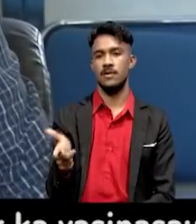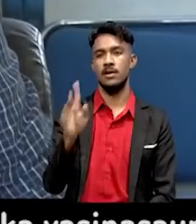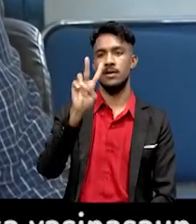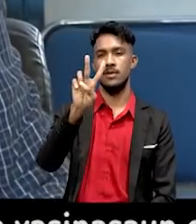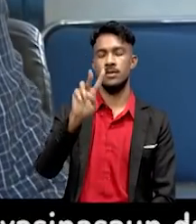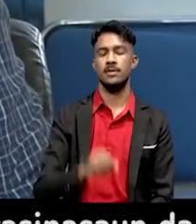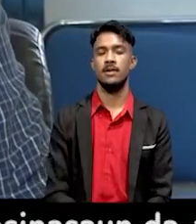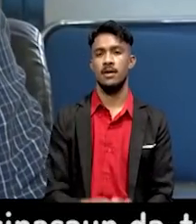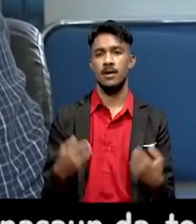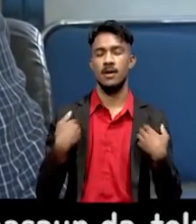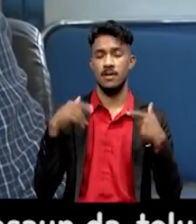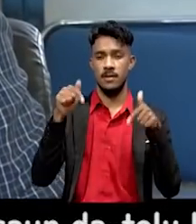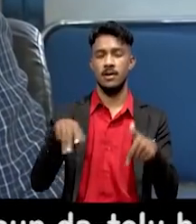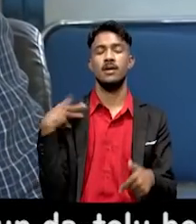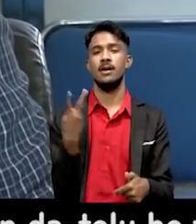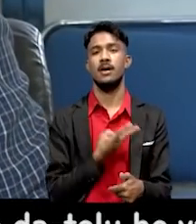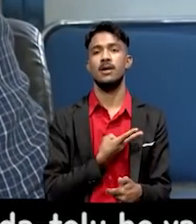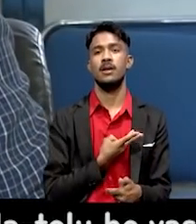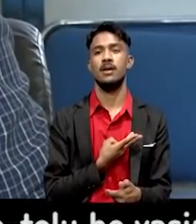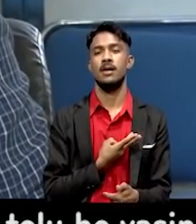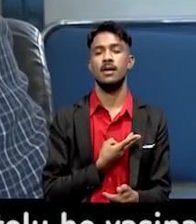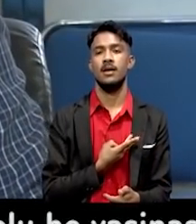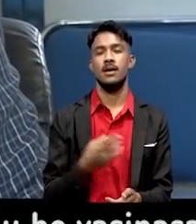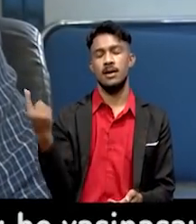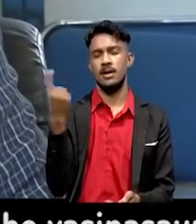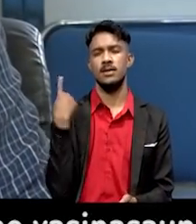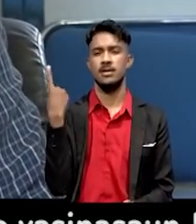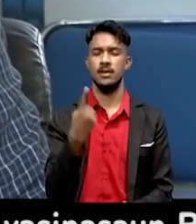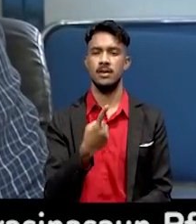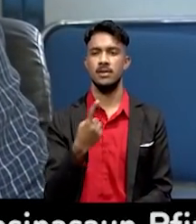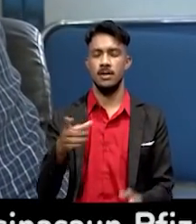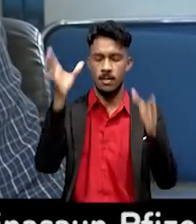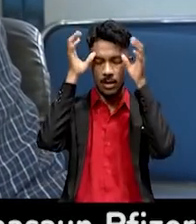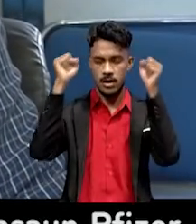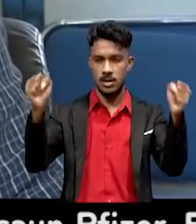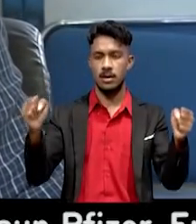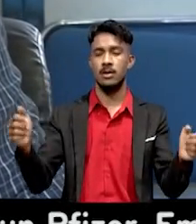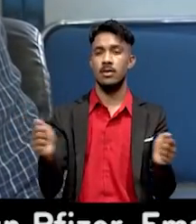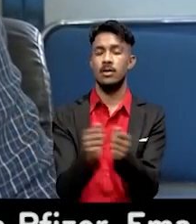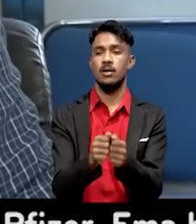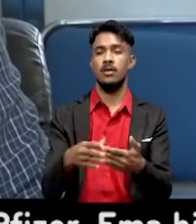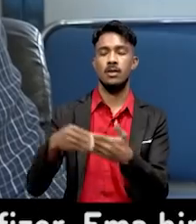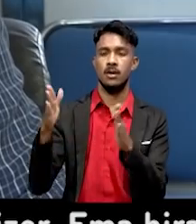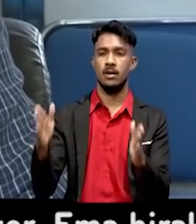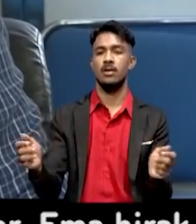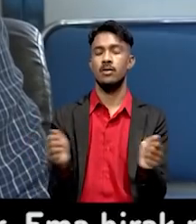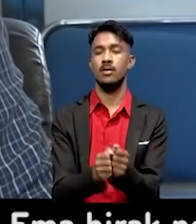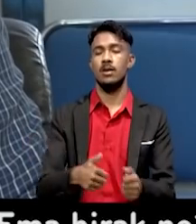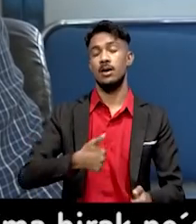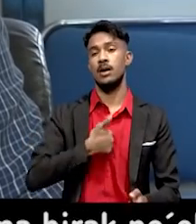2022. Ihane katak ita exige presidente ida na bem maka líder ho karakter mais